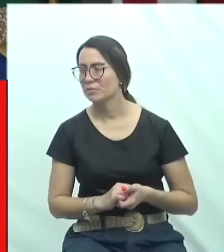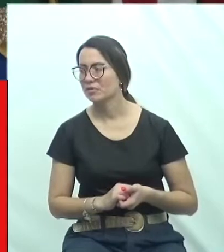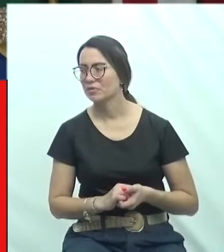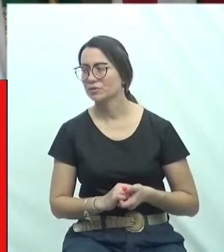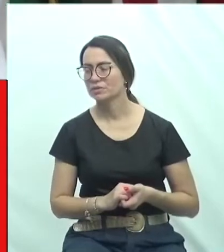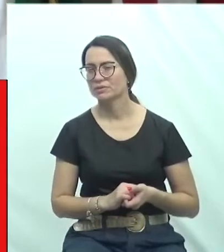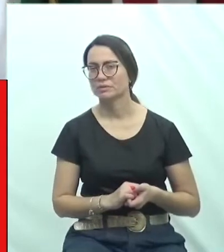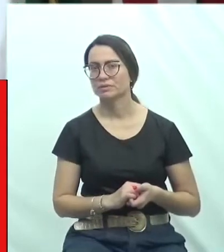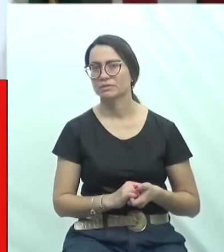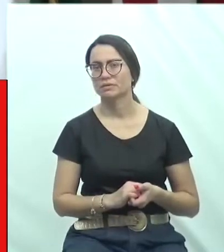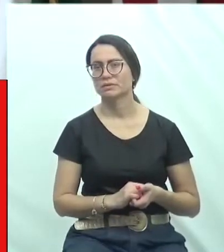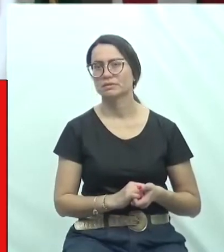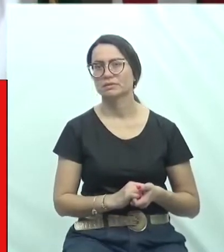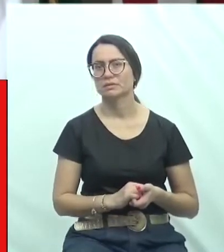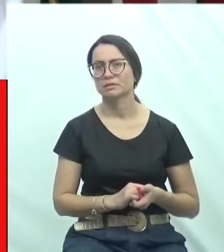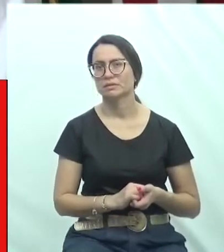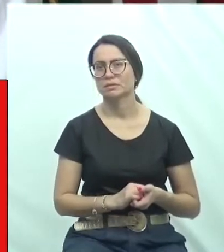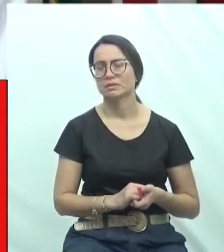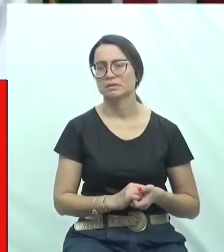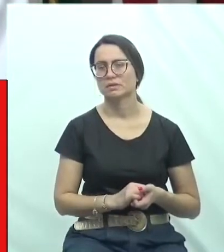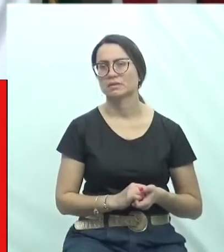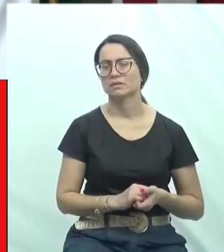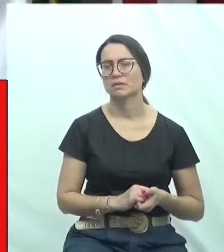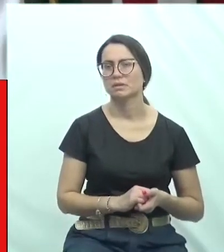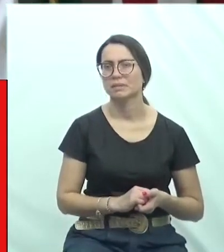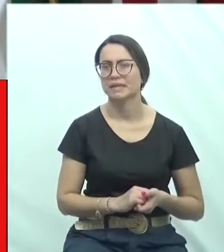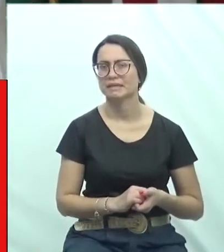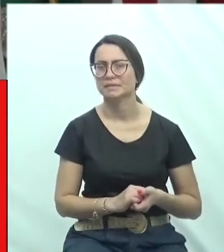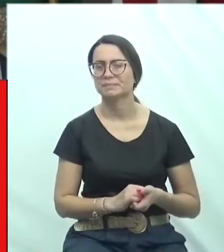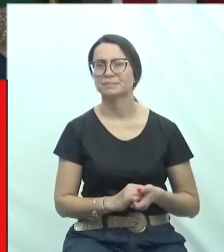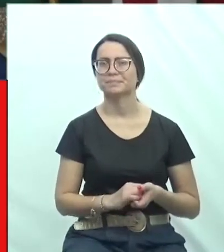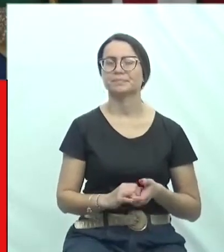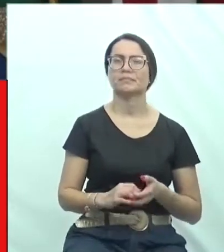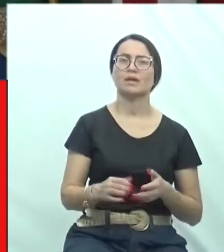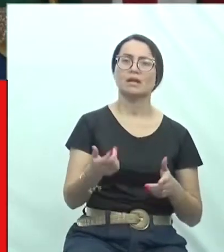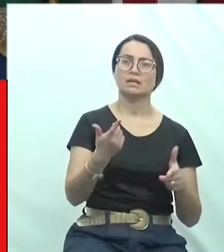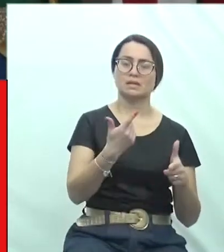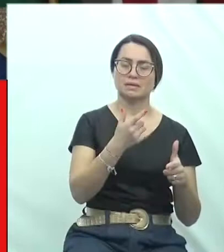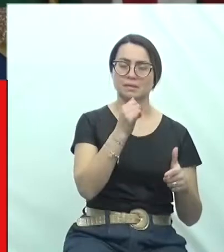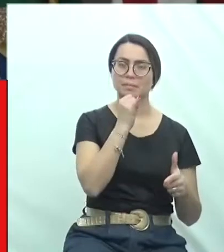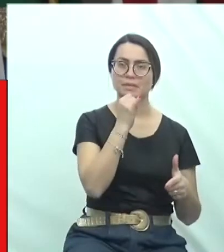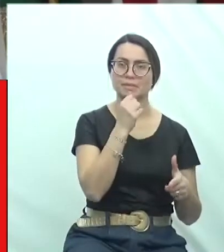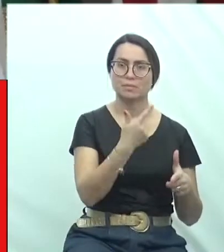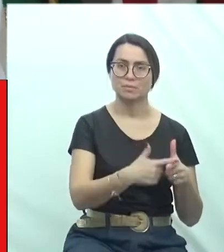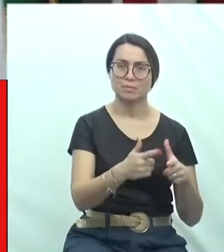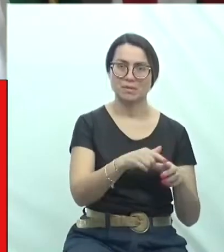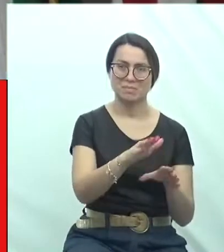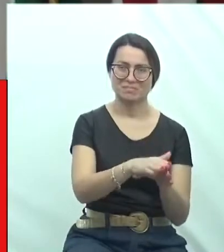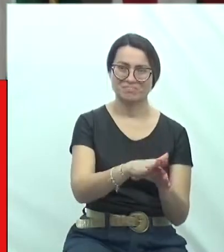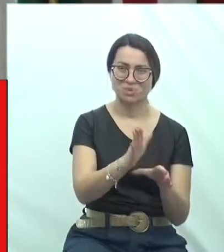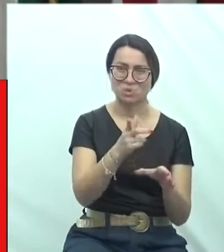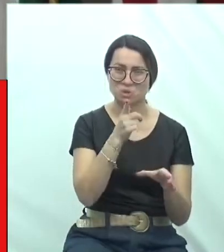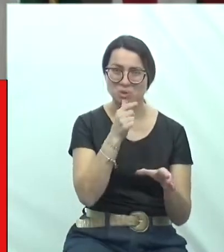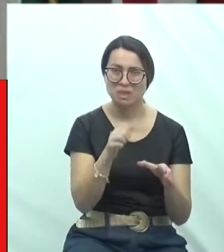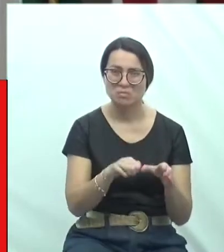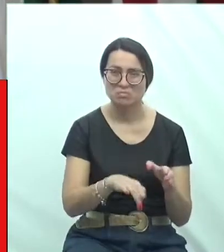medicações. Aí passa a rede de esgoto, as pessoas moram abaixo do nível de que passa o esgotamento